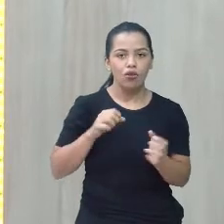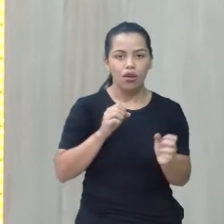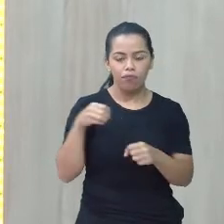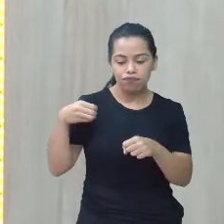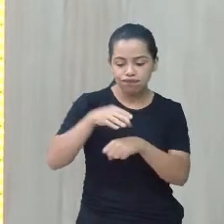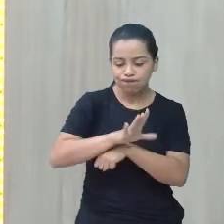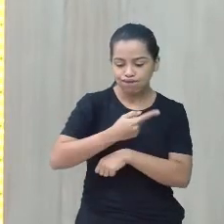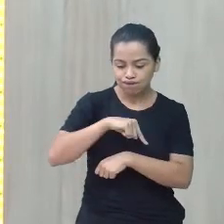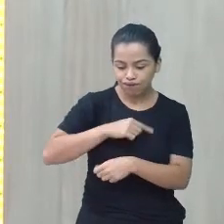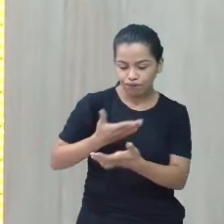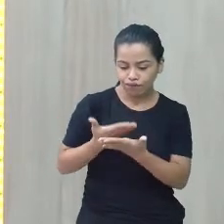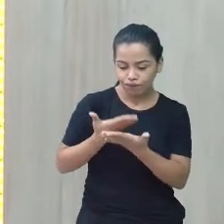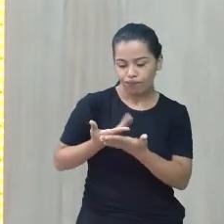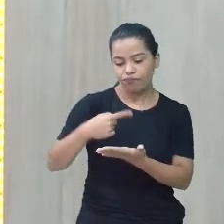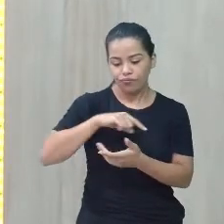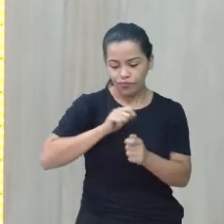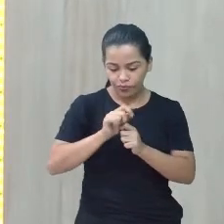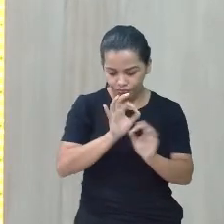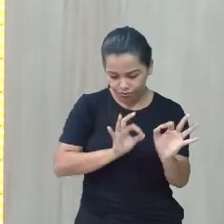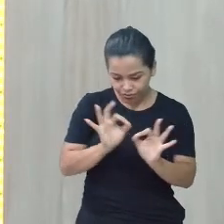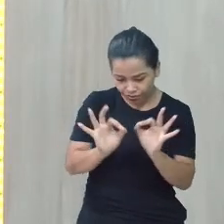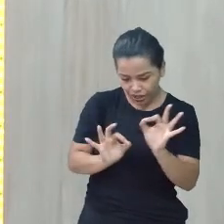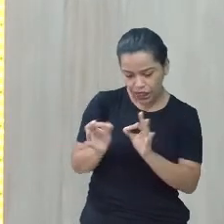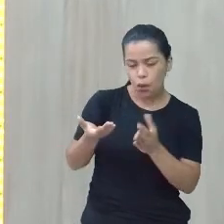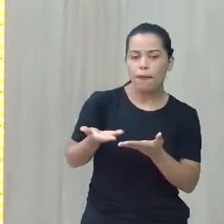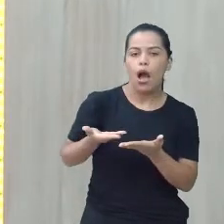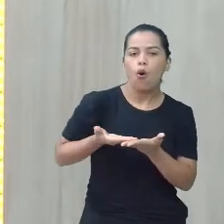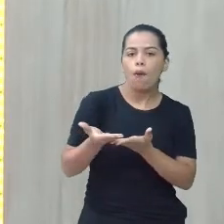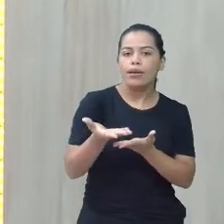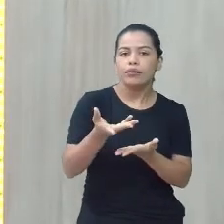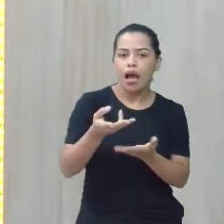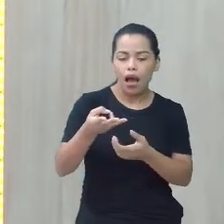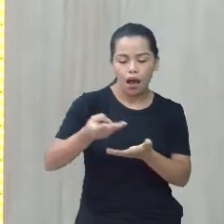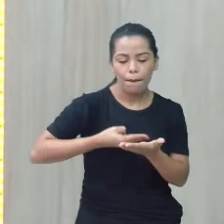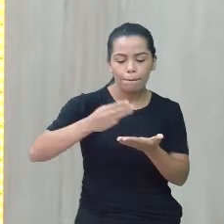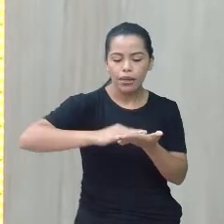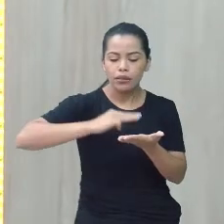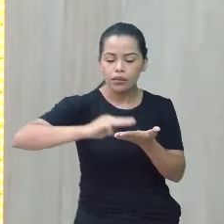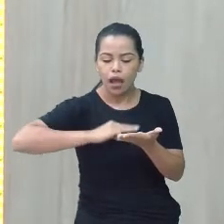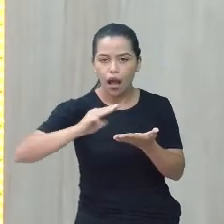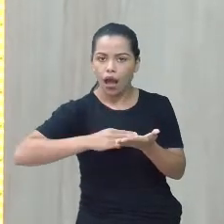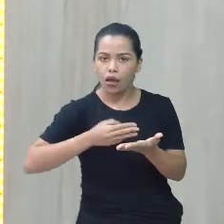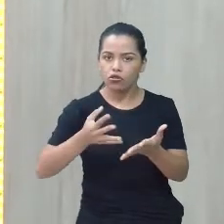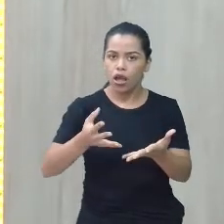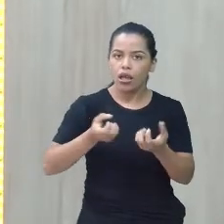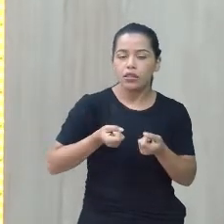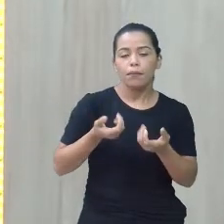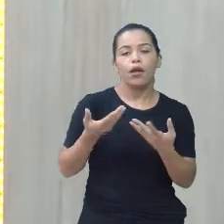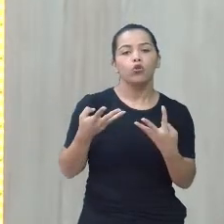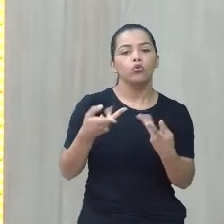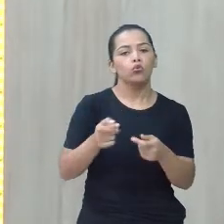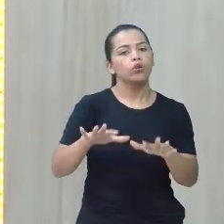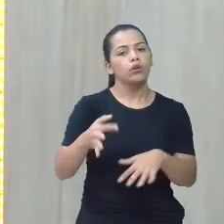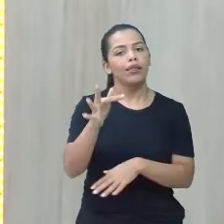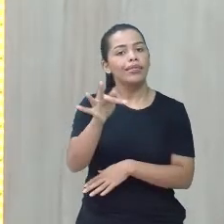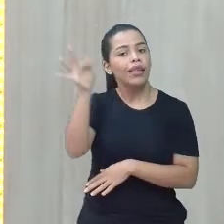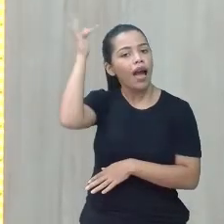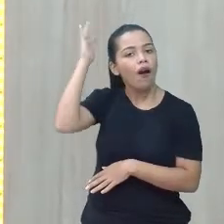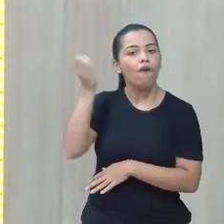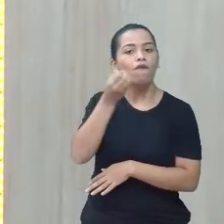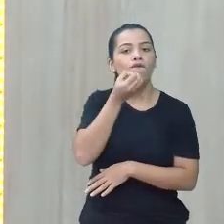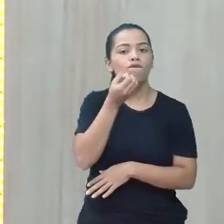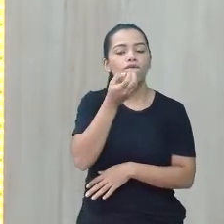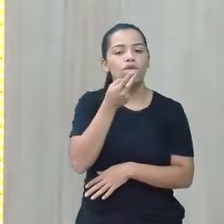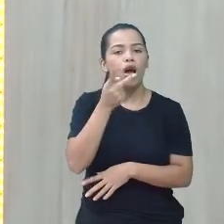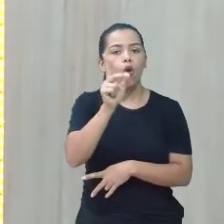gente está fazendo os ajustes para começar a receber as mensagens através do chat, por isso que o Tiago falou uma parte muito importante, né? De